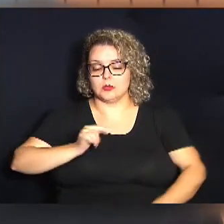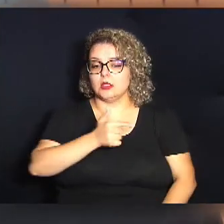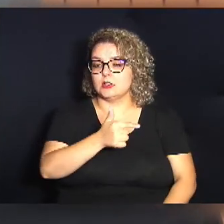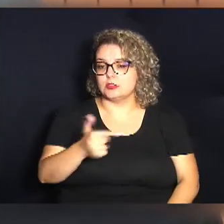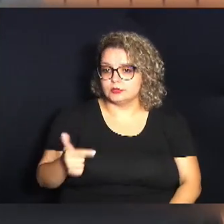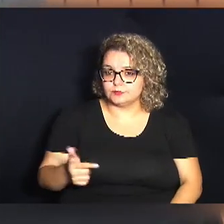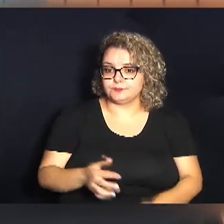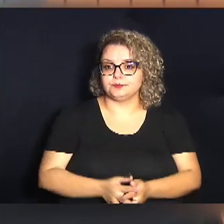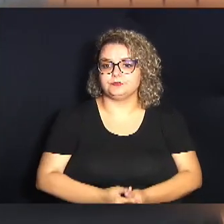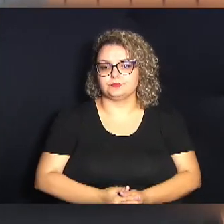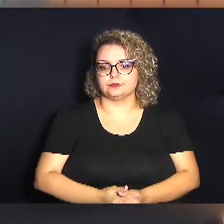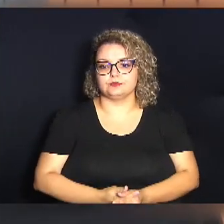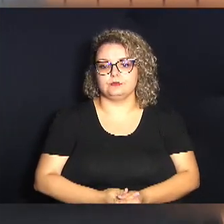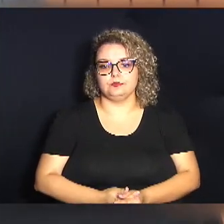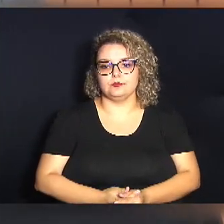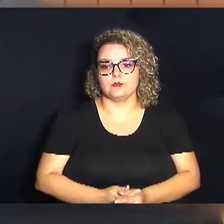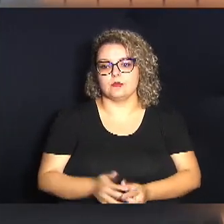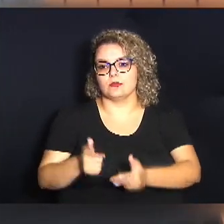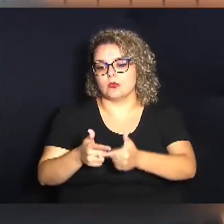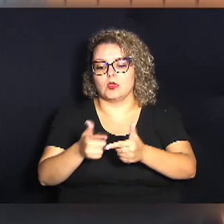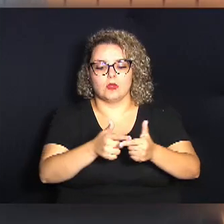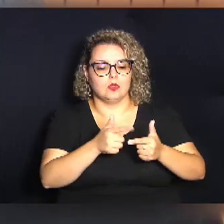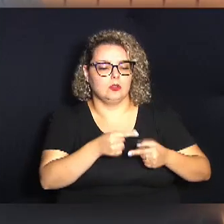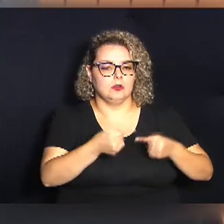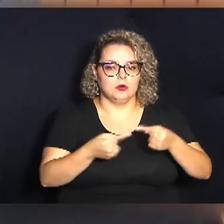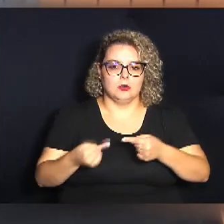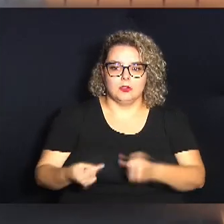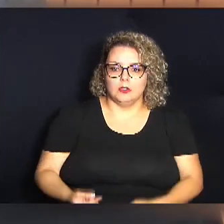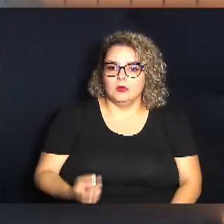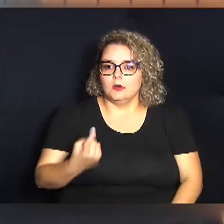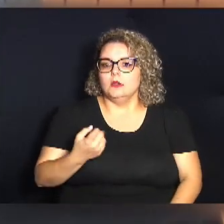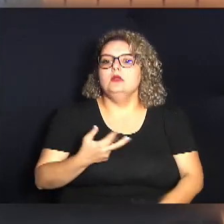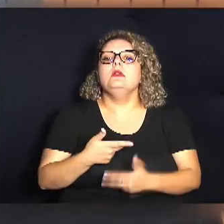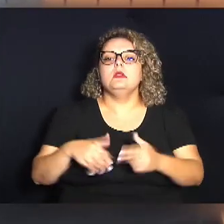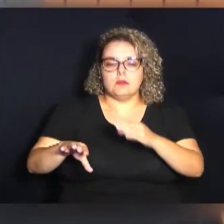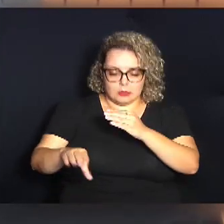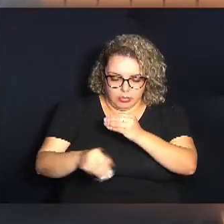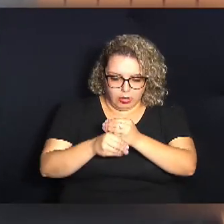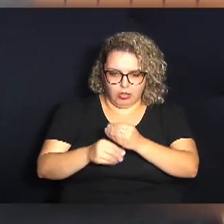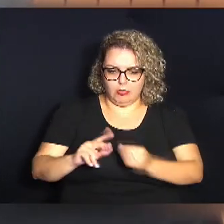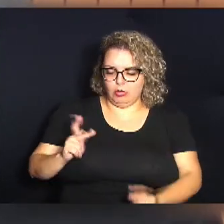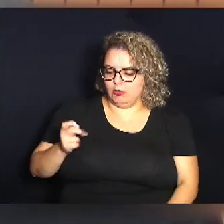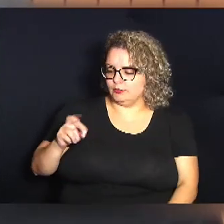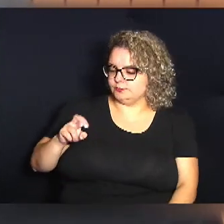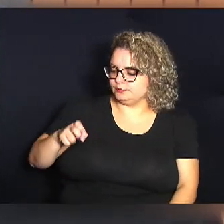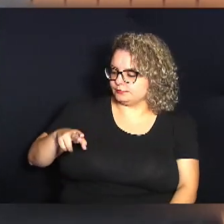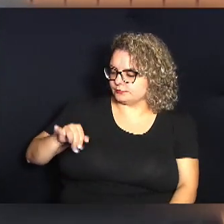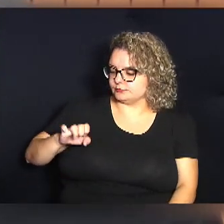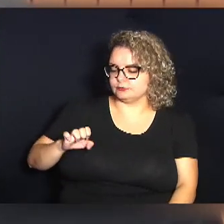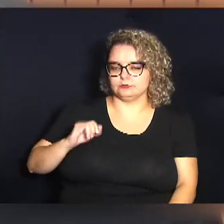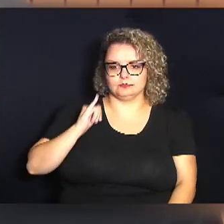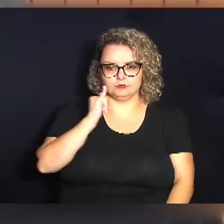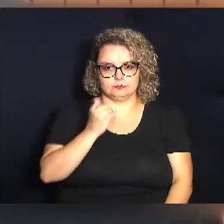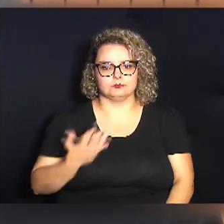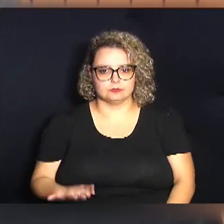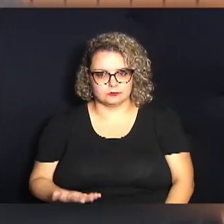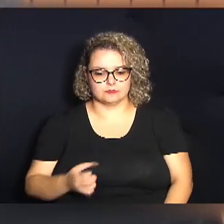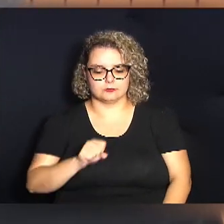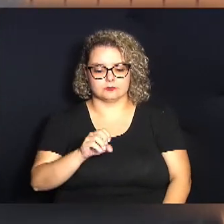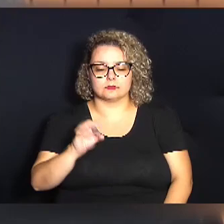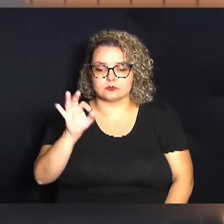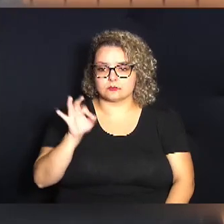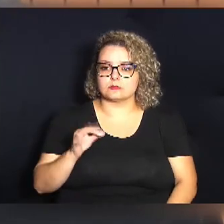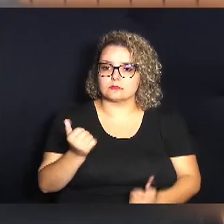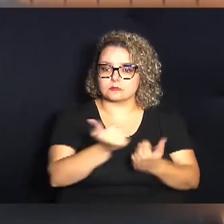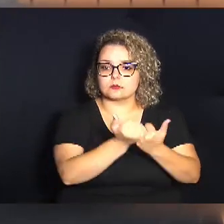nenhuma aresta de discussão. A única coisa que eu queria complementar o que o Henrique falou é que em torno de 80% desses